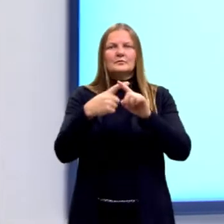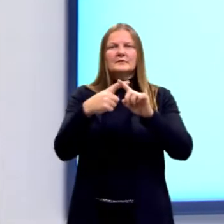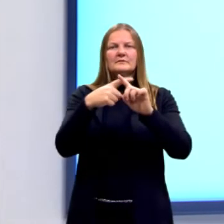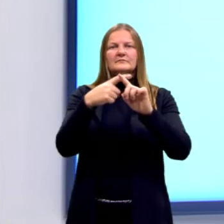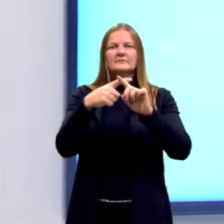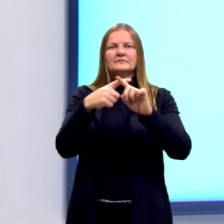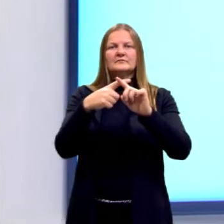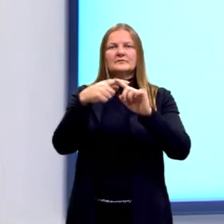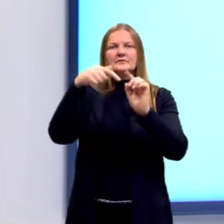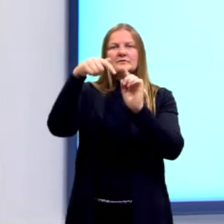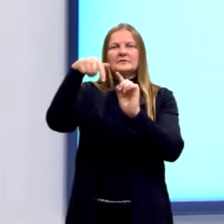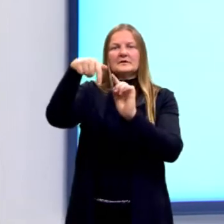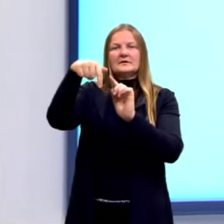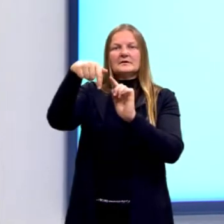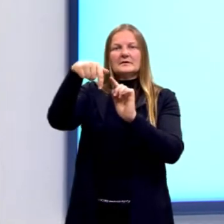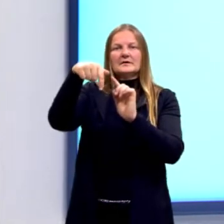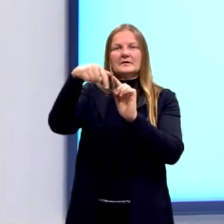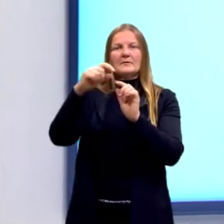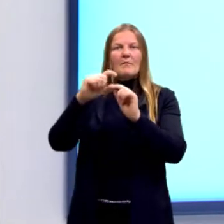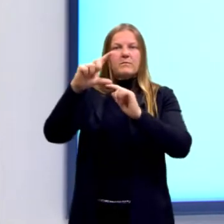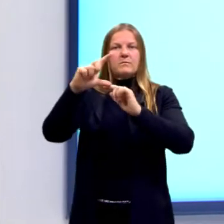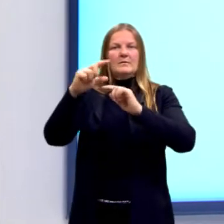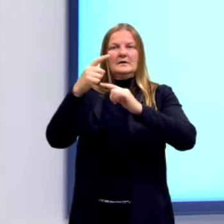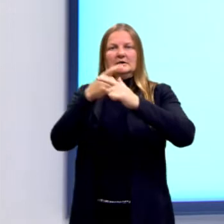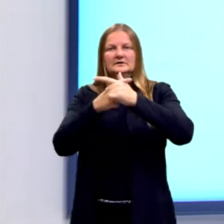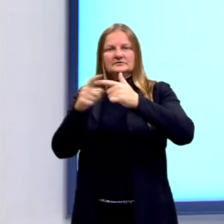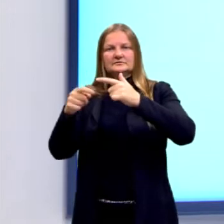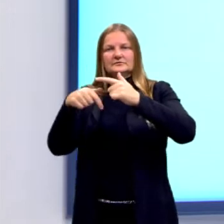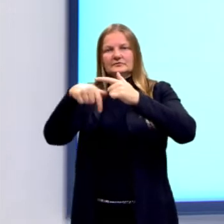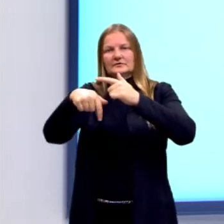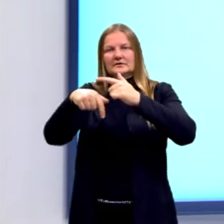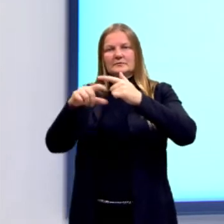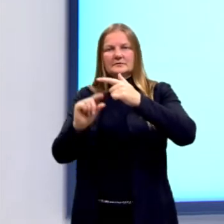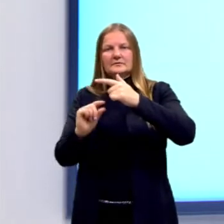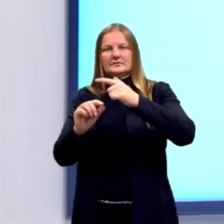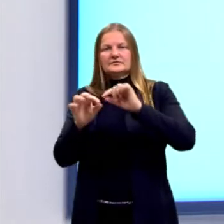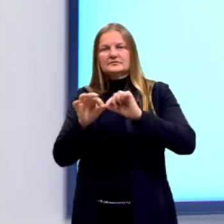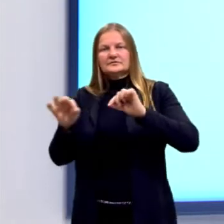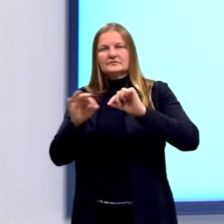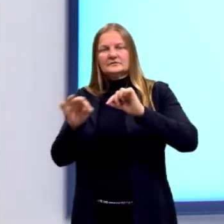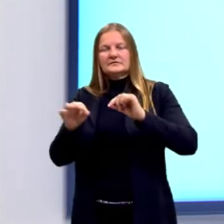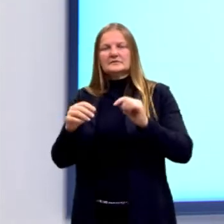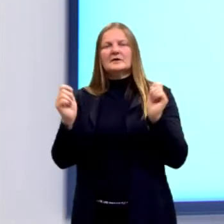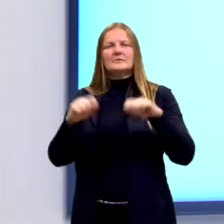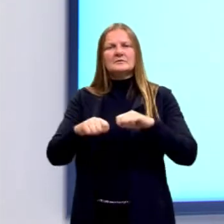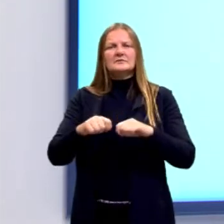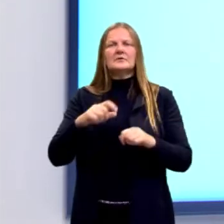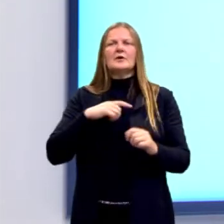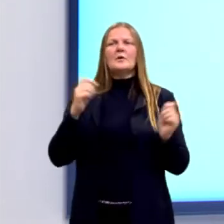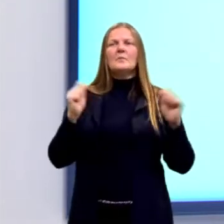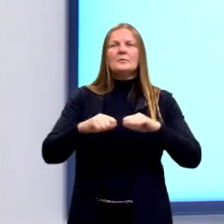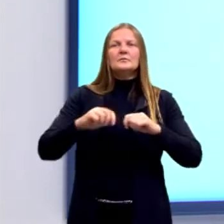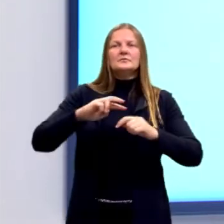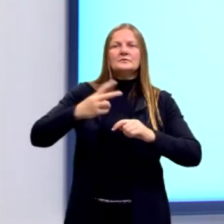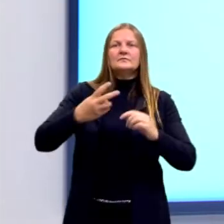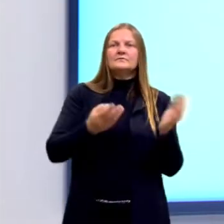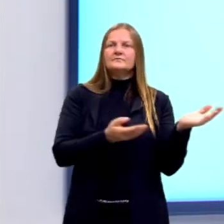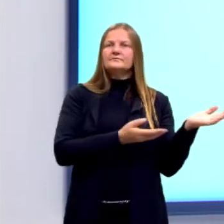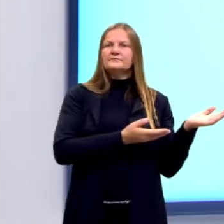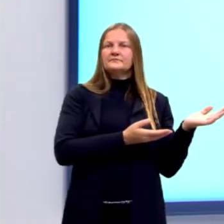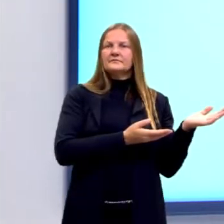x que maiúsculo dividido pela distância então a gente também consegue escrever o potencial elétrico né